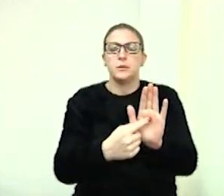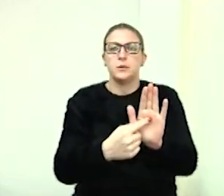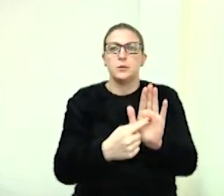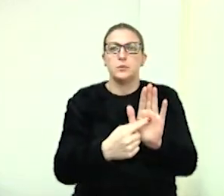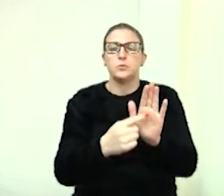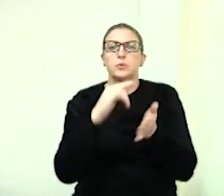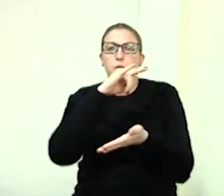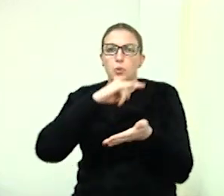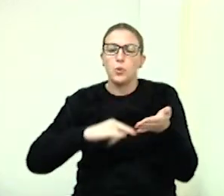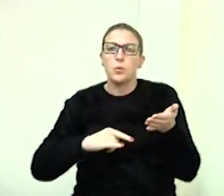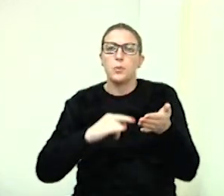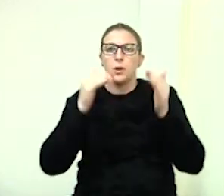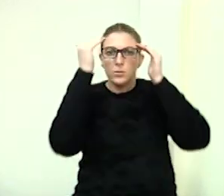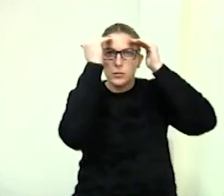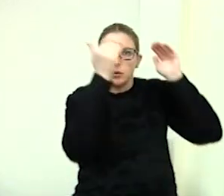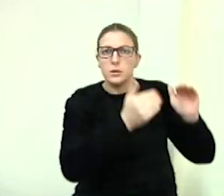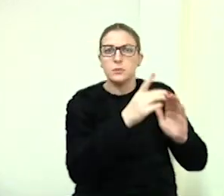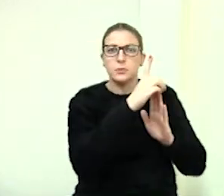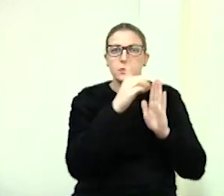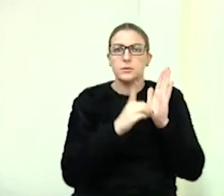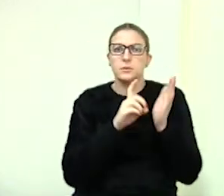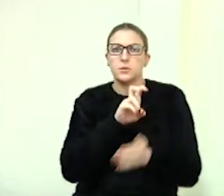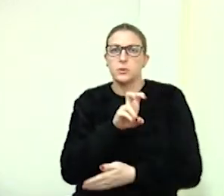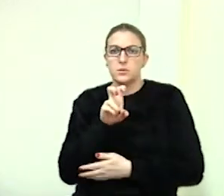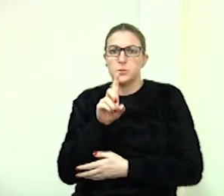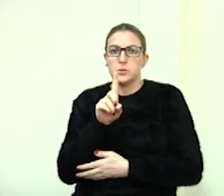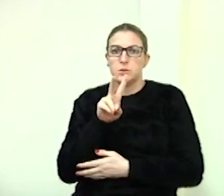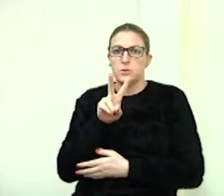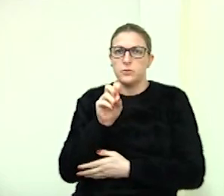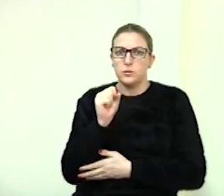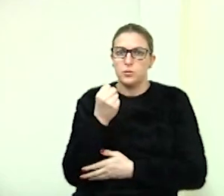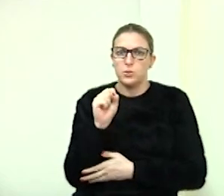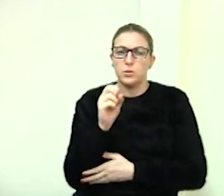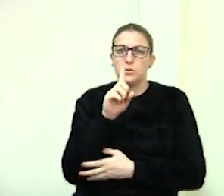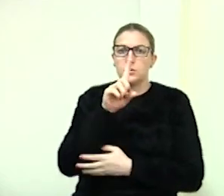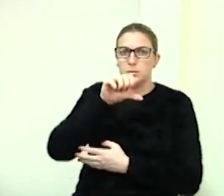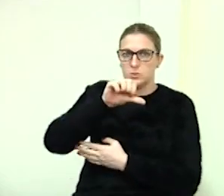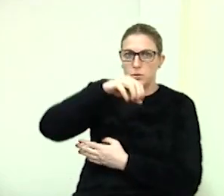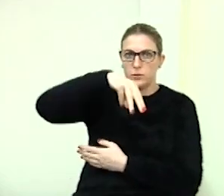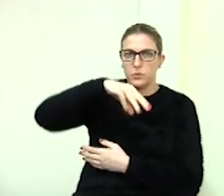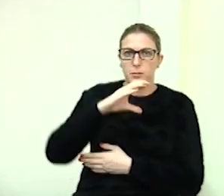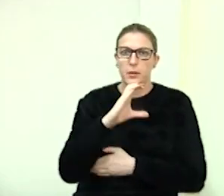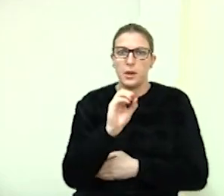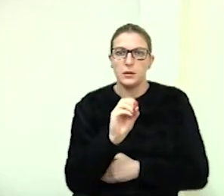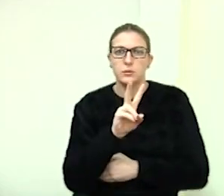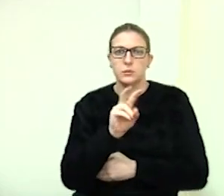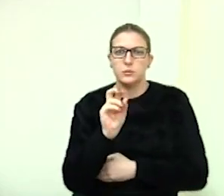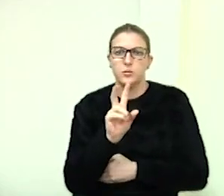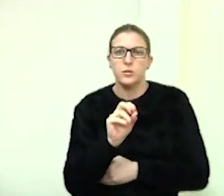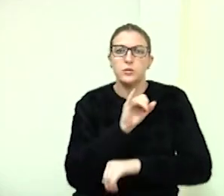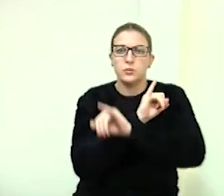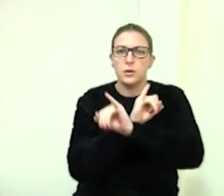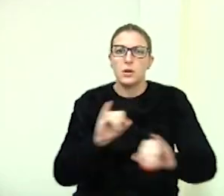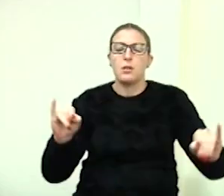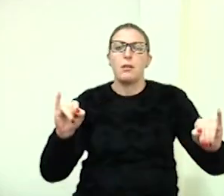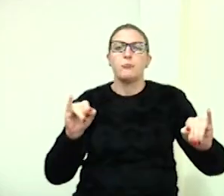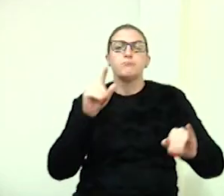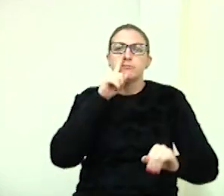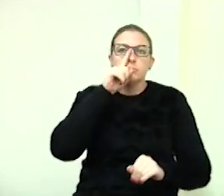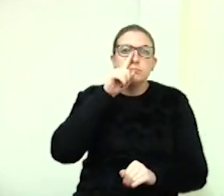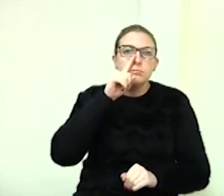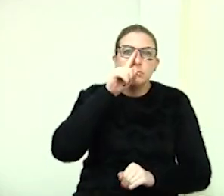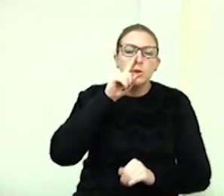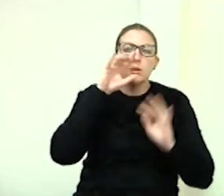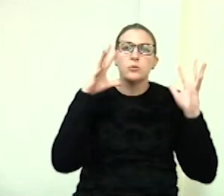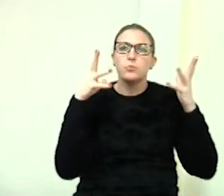decreto nº 55.128, de 19 de março de 2020, que declara estado e calamidade pública em todo o território do